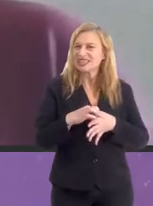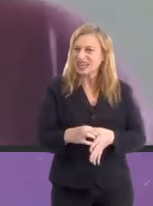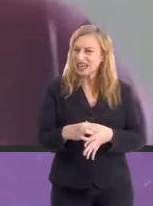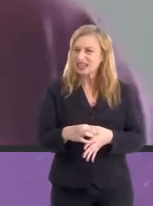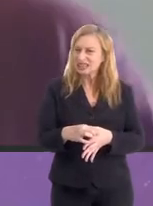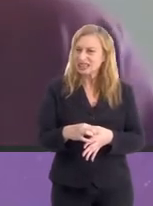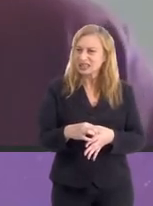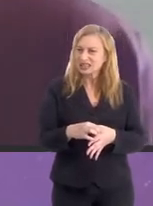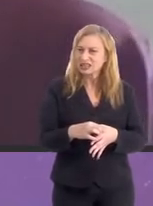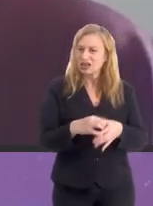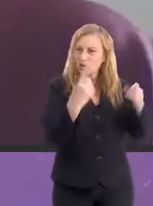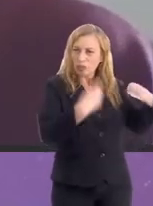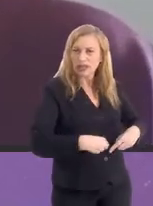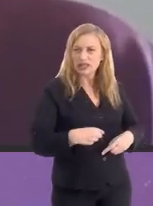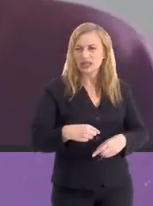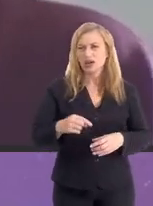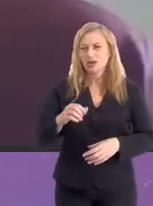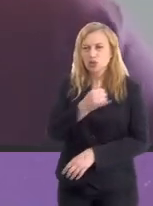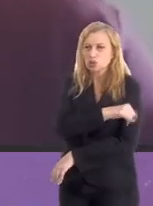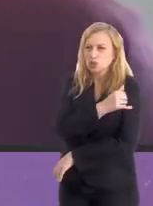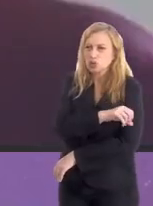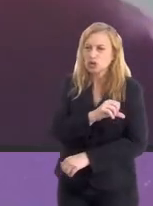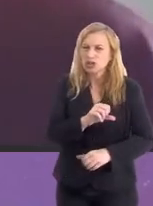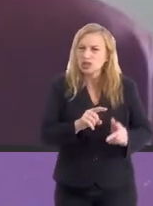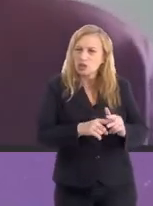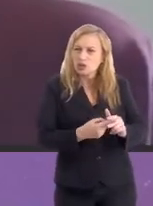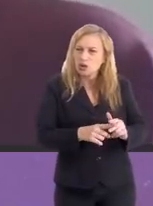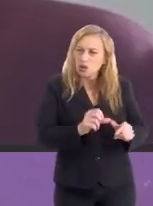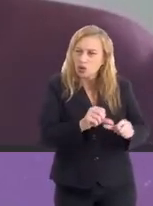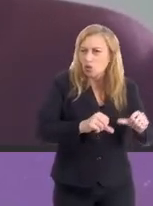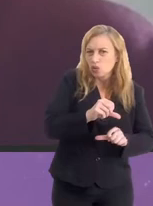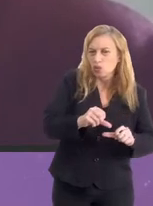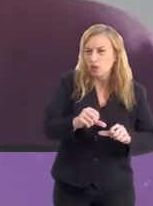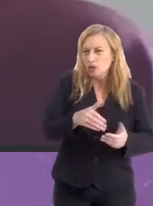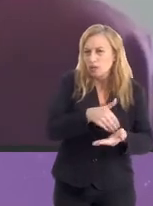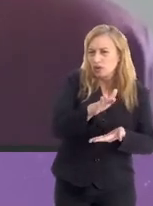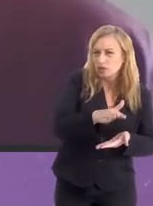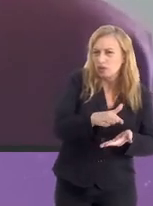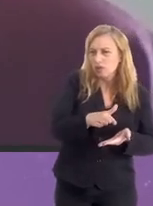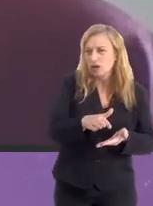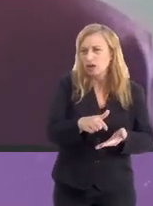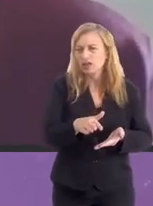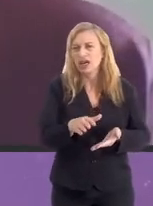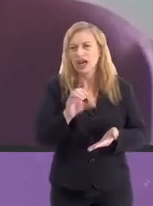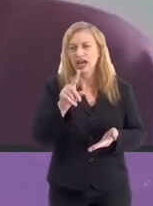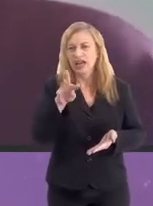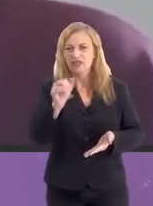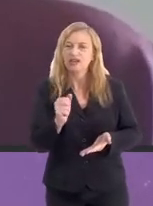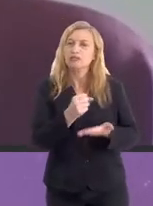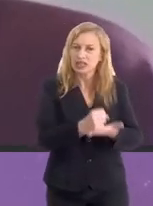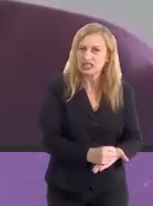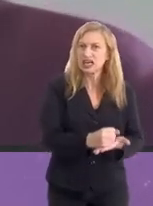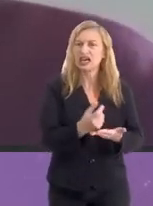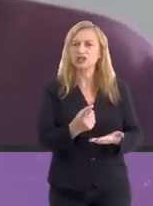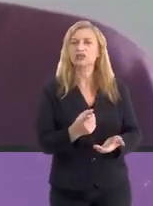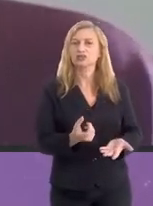está na liderança do campeonato carioca teve que reformular o time mandou não sei quantos embora a caravela de São Januário e saiu